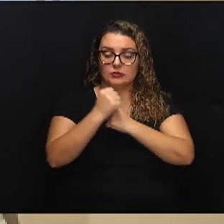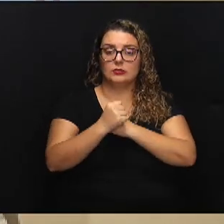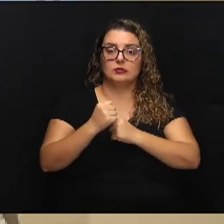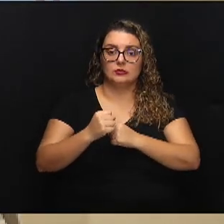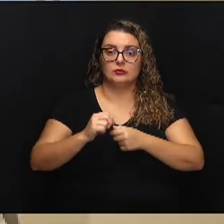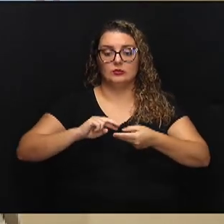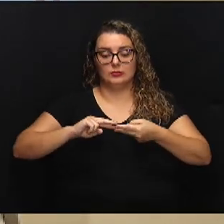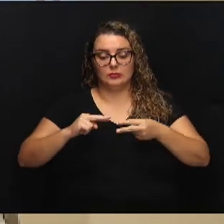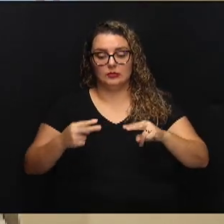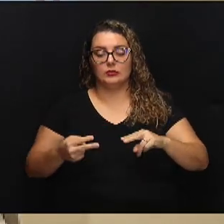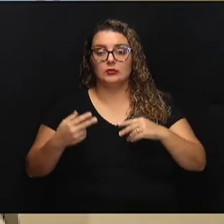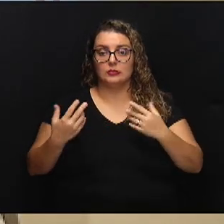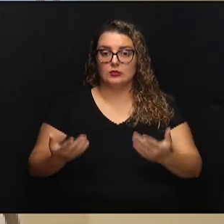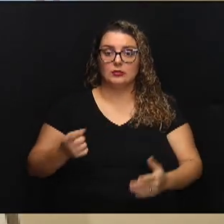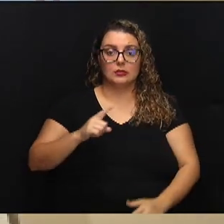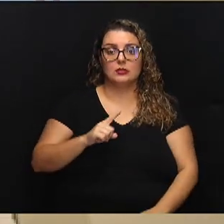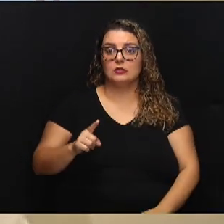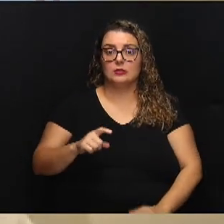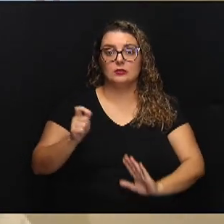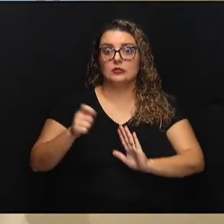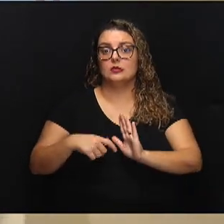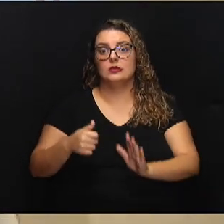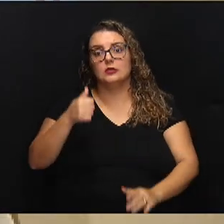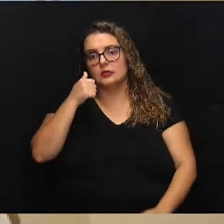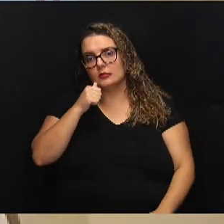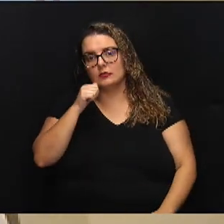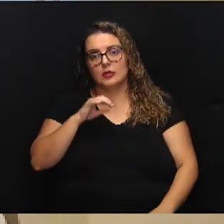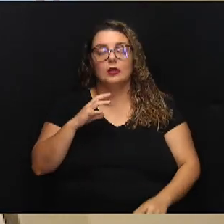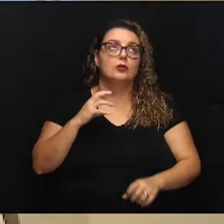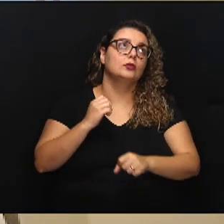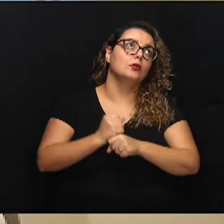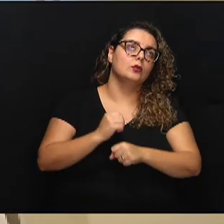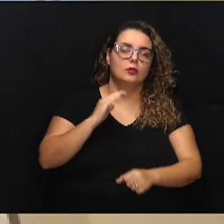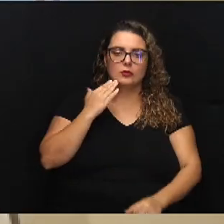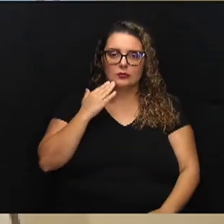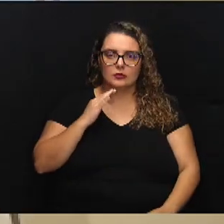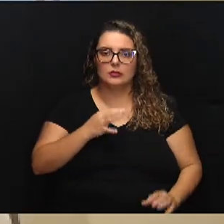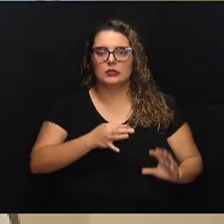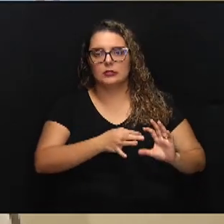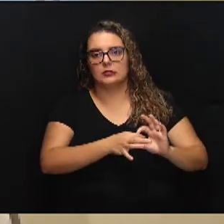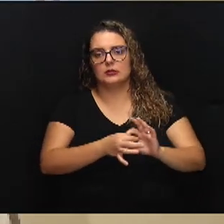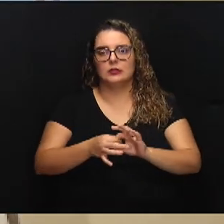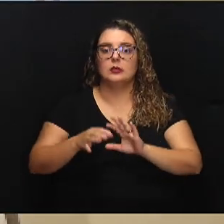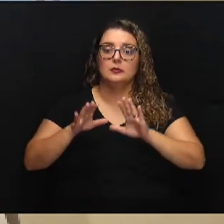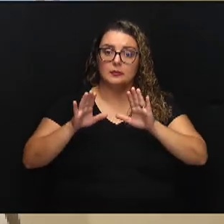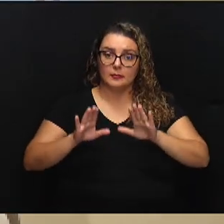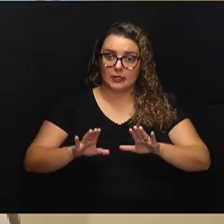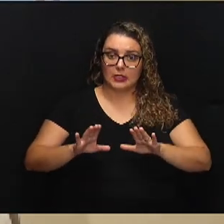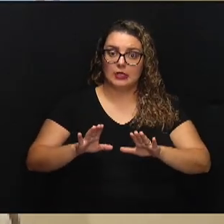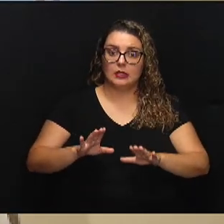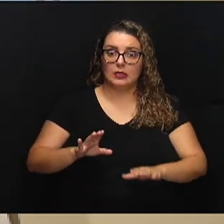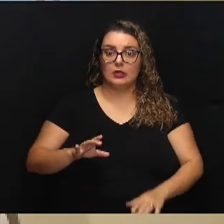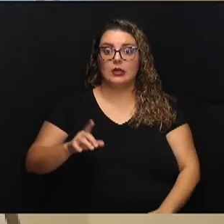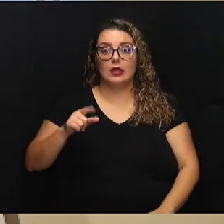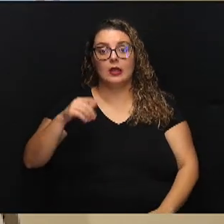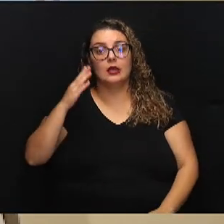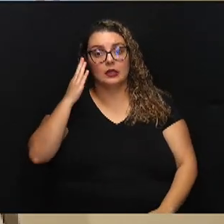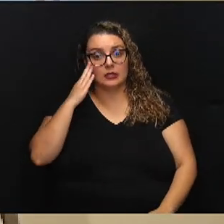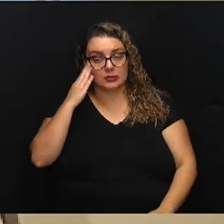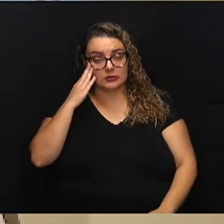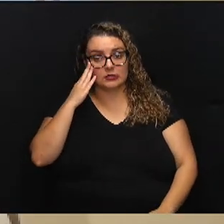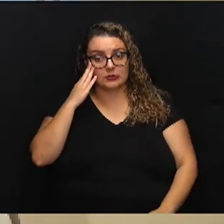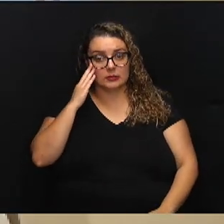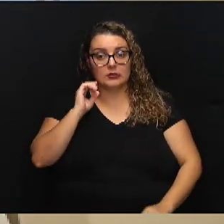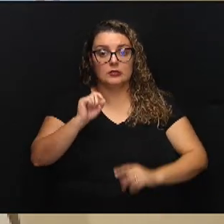DNA, tá? E não necessariamente essa mulher vai ter todas as falhas da cadeia. Porém, é sabido que